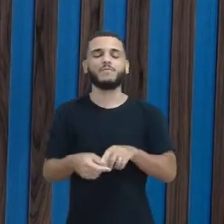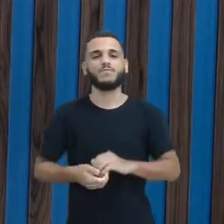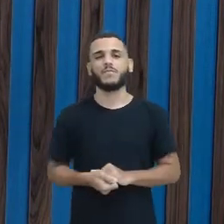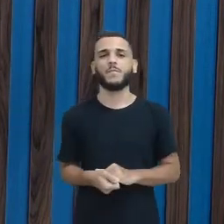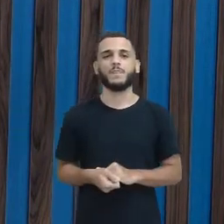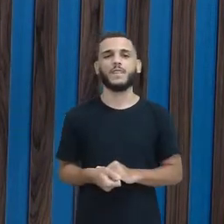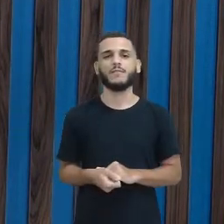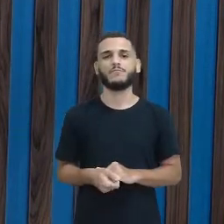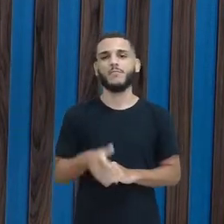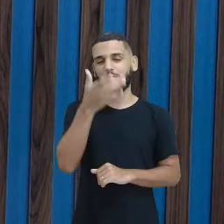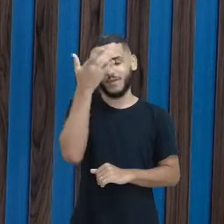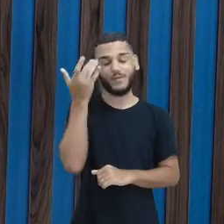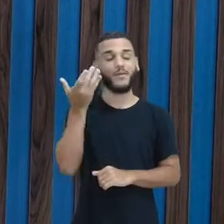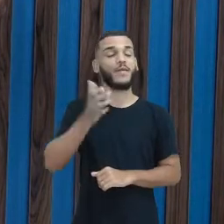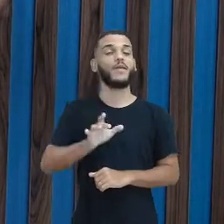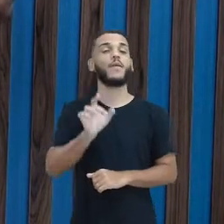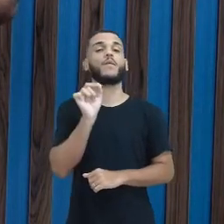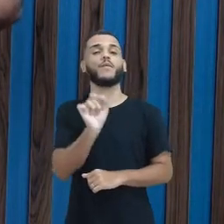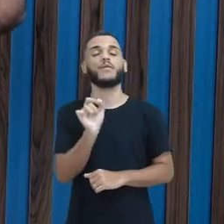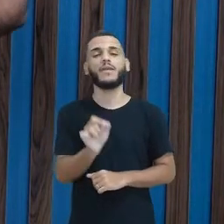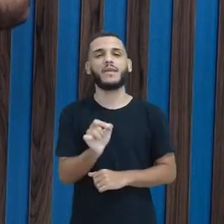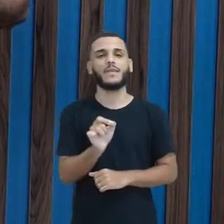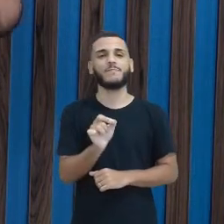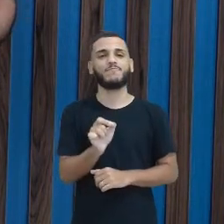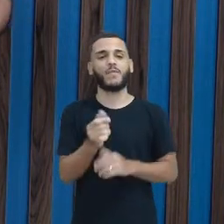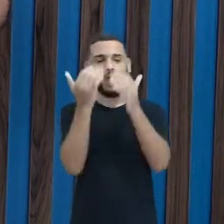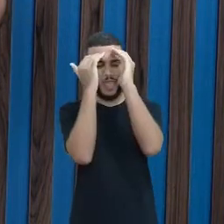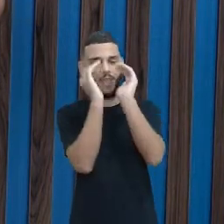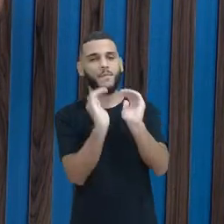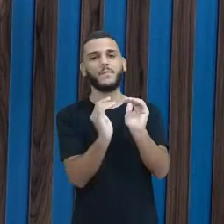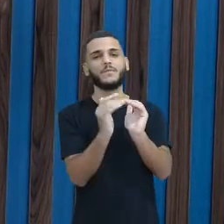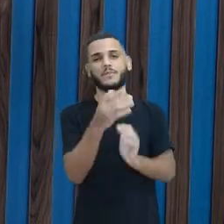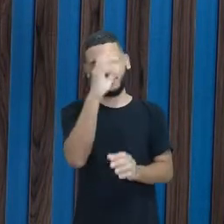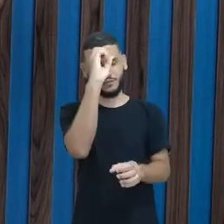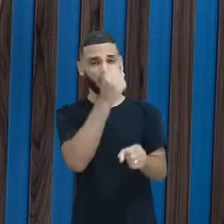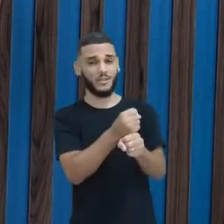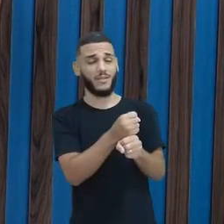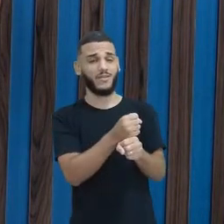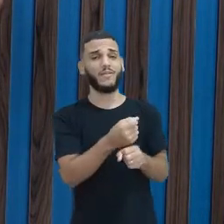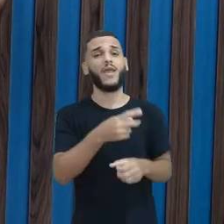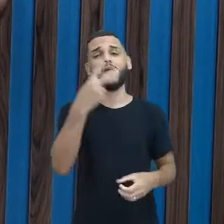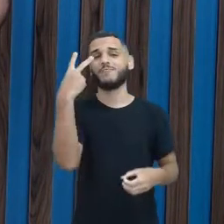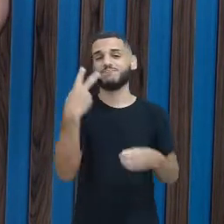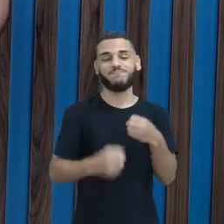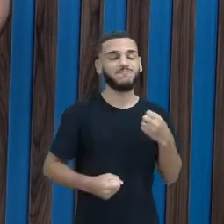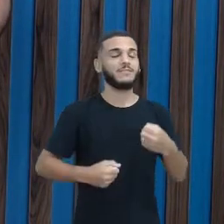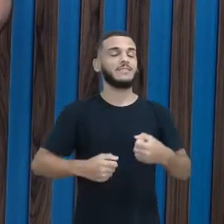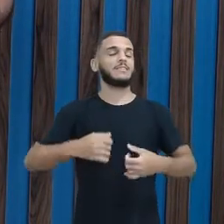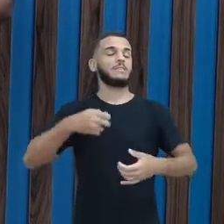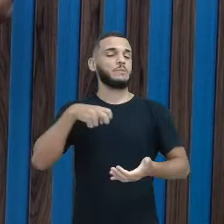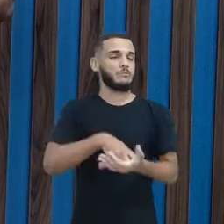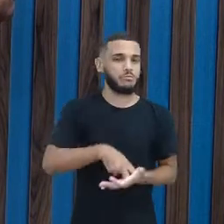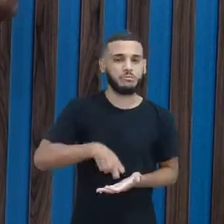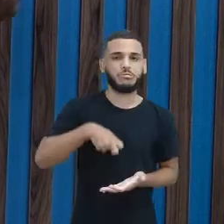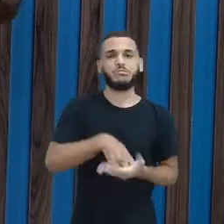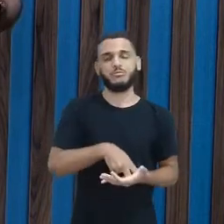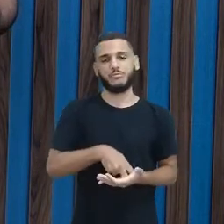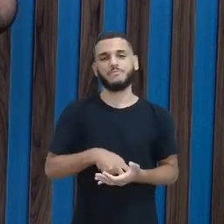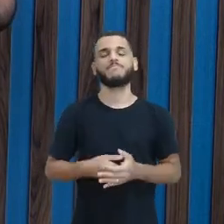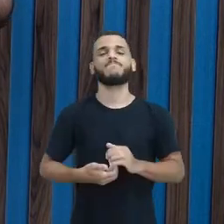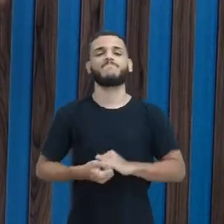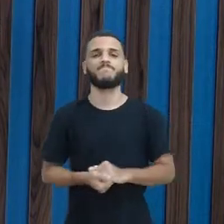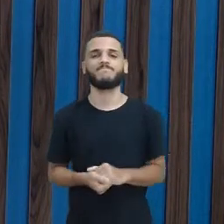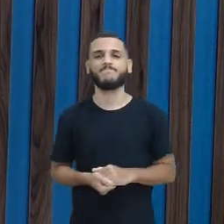que não se submetiam ou ousavam desobedecer aos seus senhores eram violentamente castigados, né?